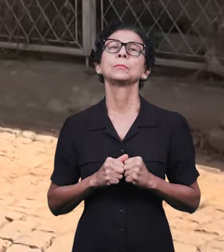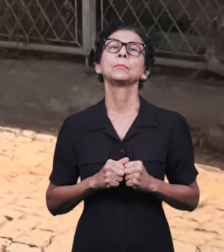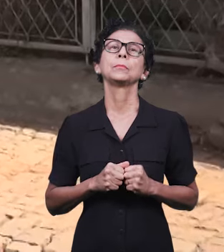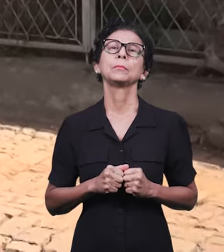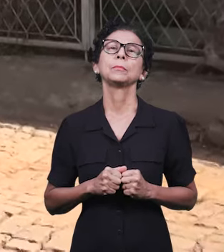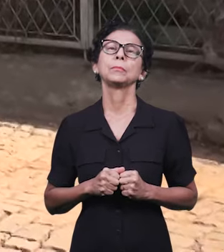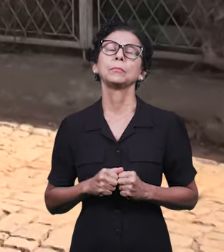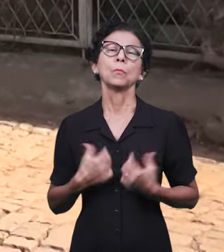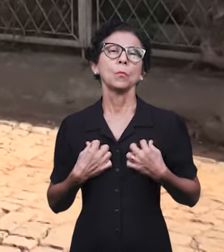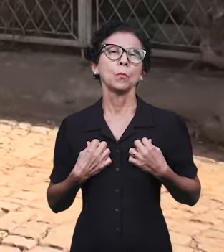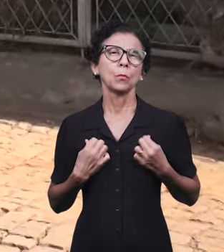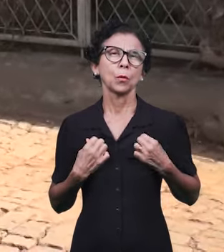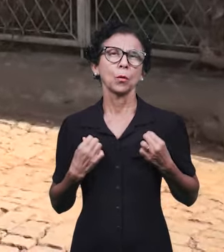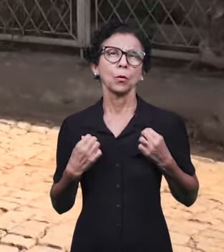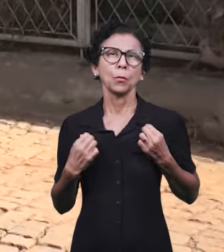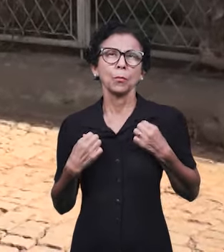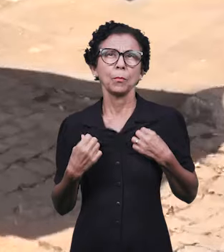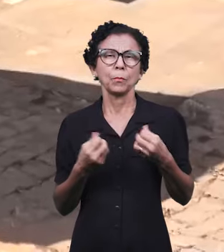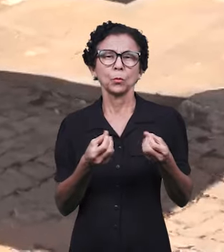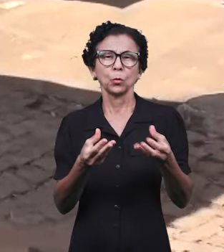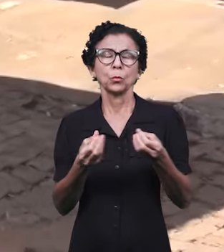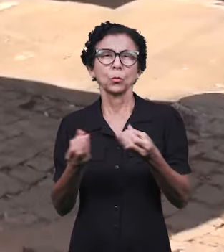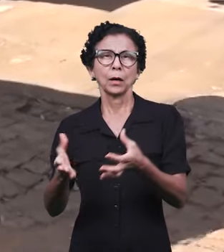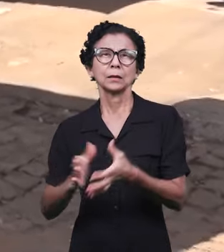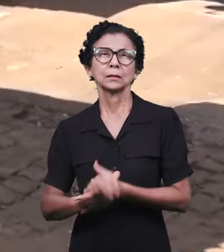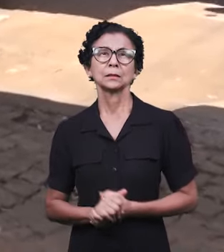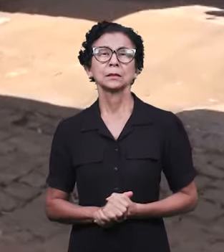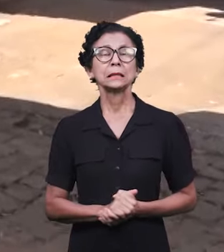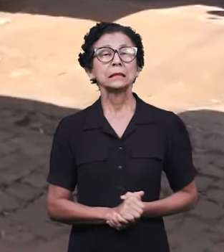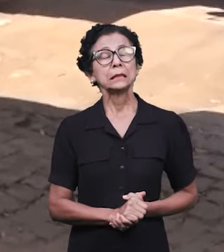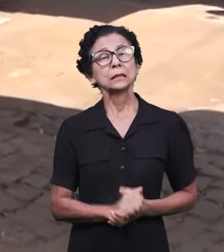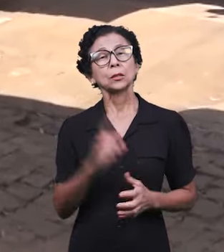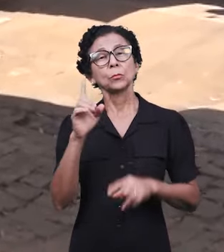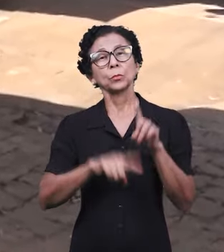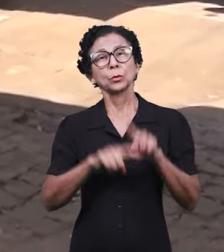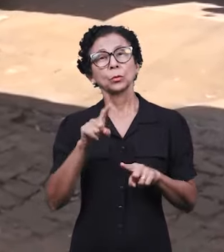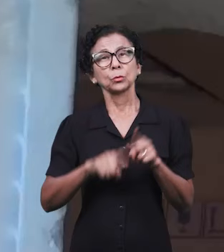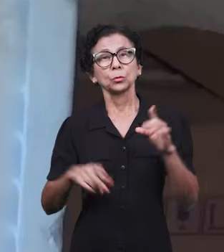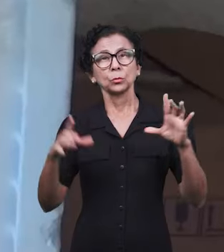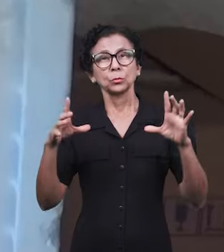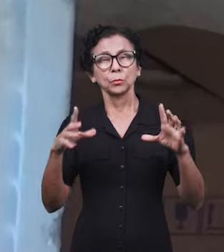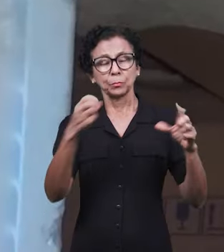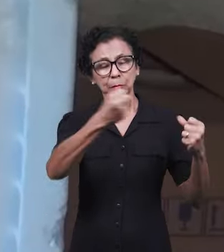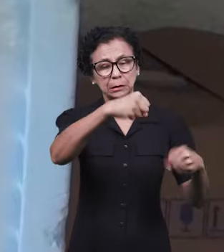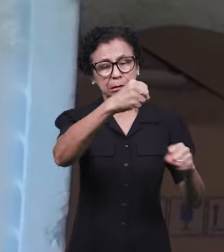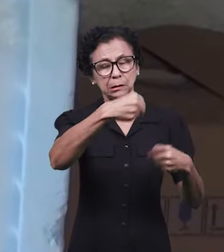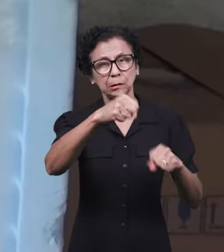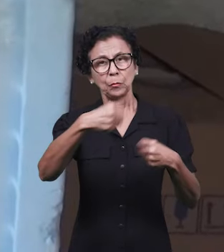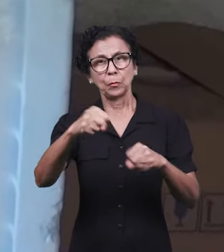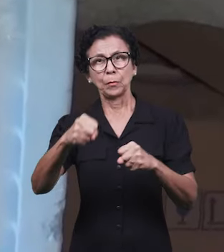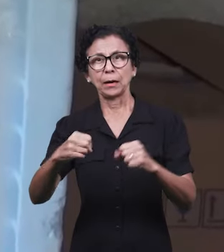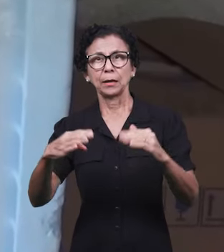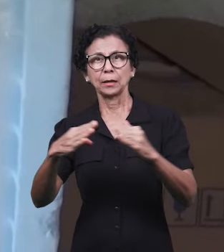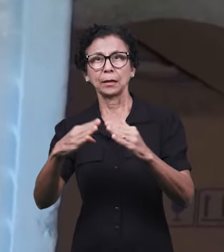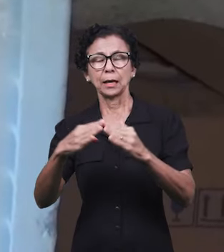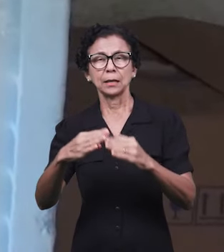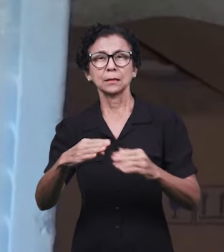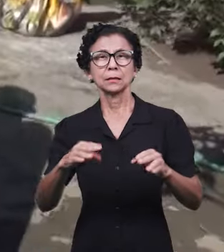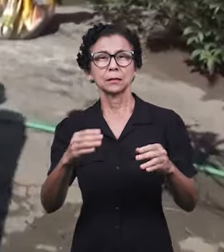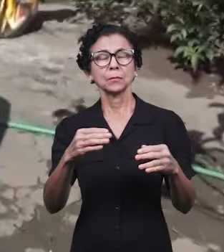de famílias que têm algum membro na igreja, o presbitério de Vila Velha enviou um caminhão para ir de porta em porta